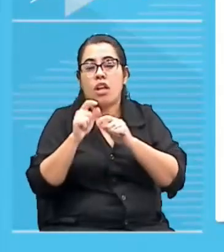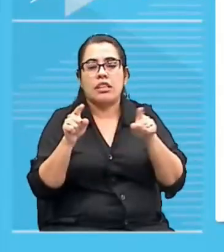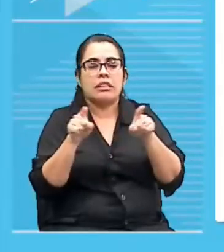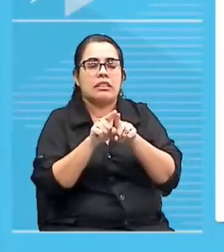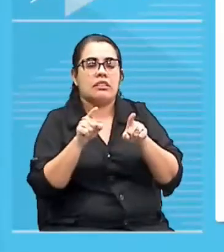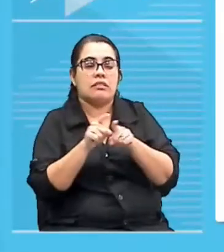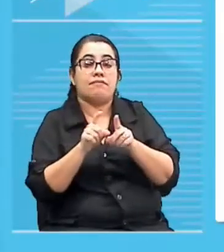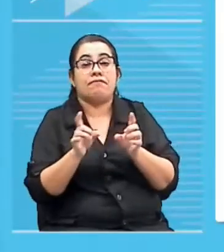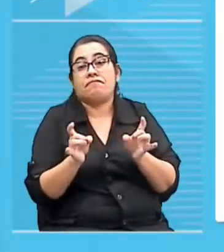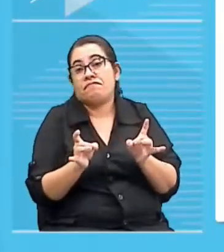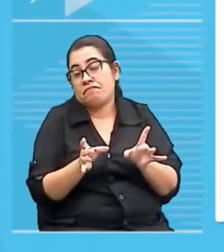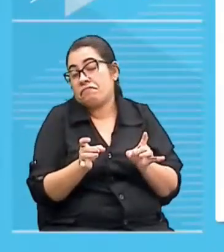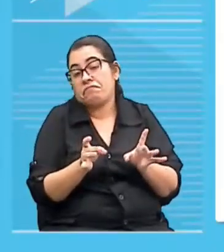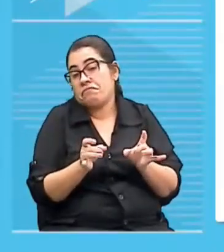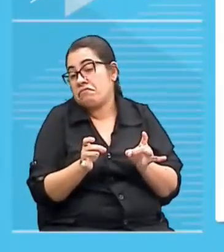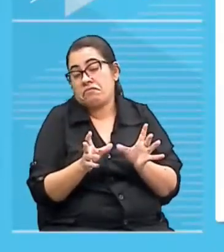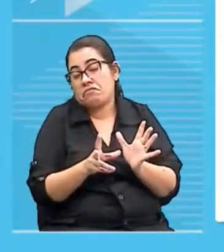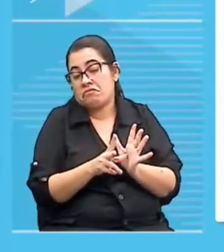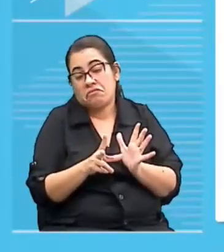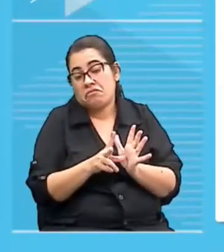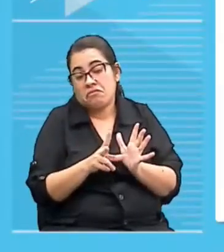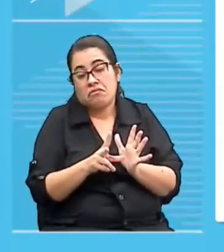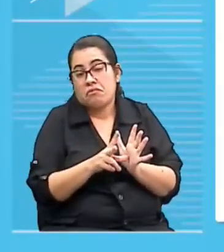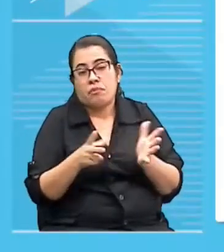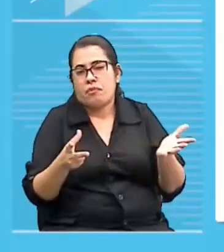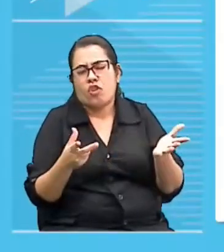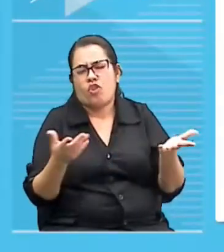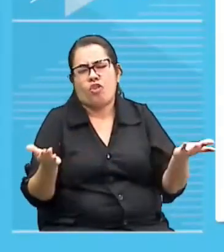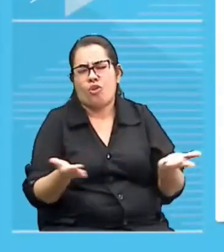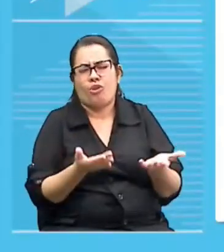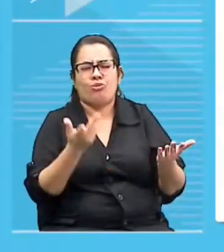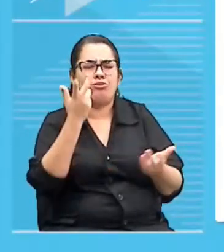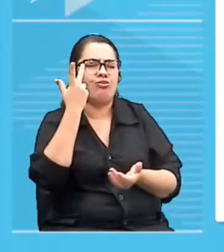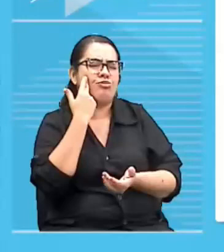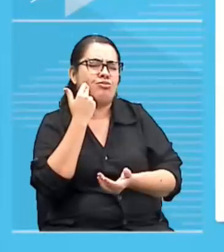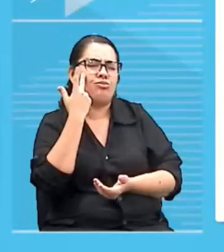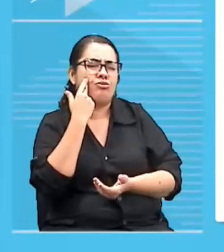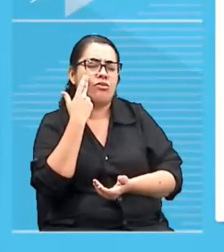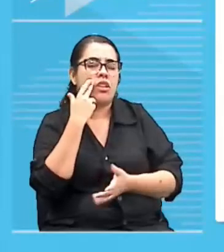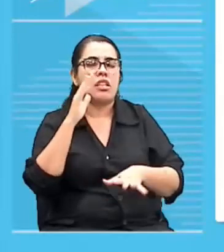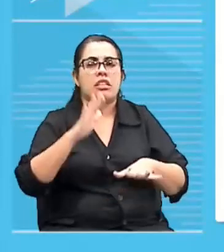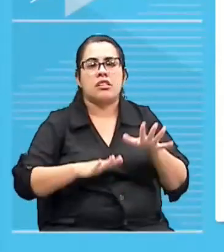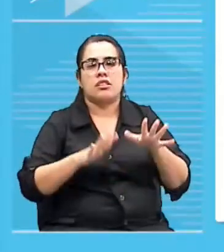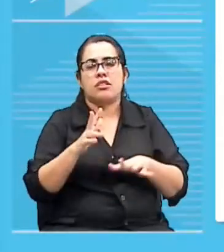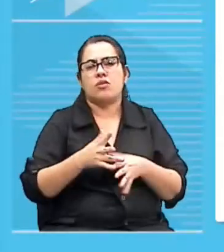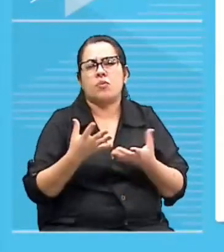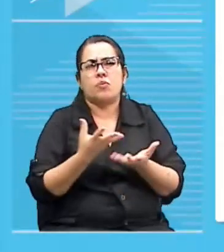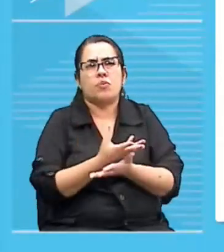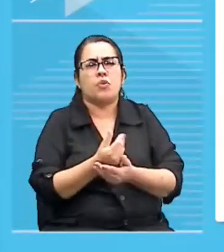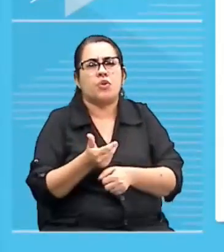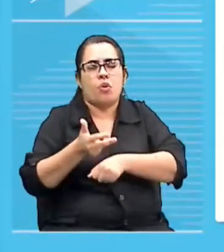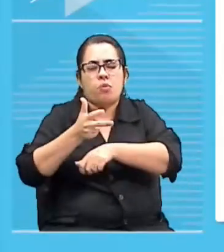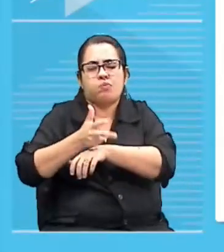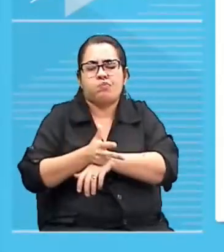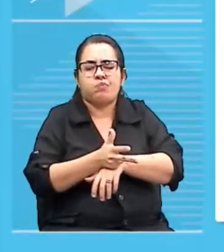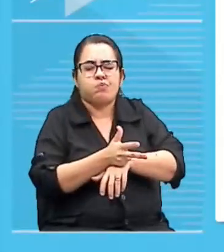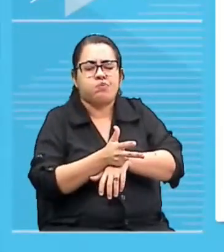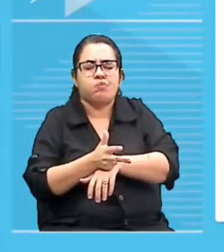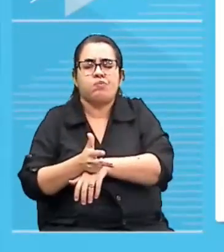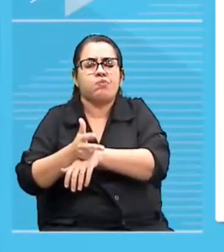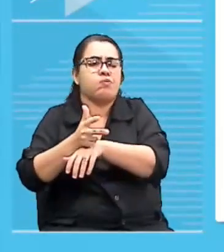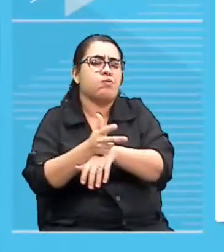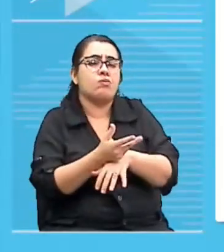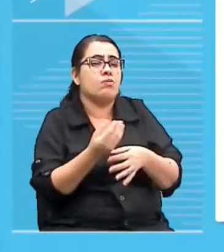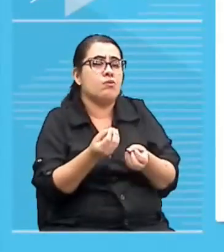comércio, tá? Hoje já é uma realidade onde se utiliza muitos drones